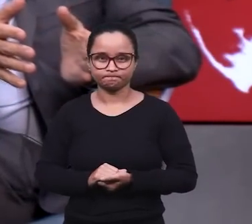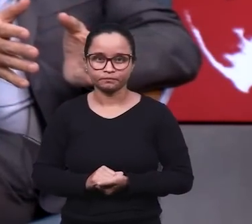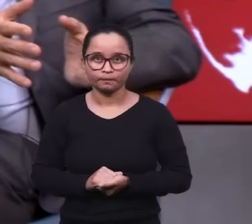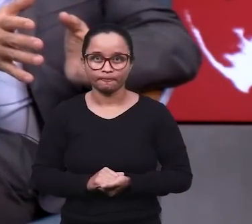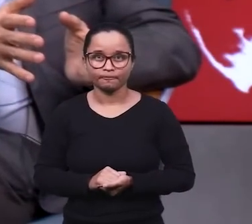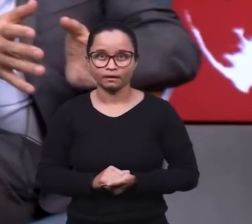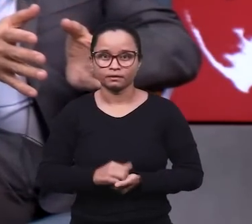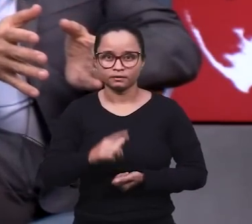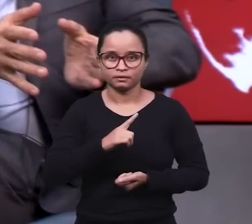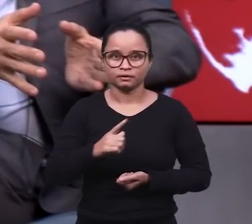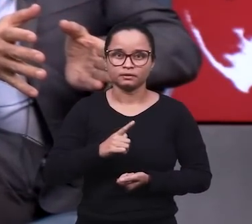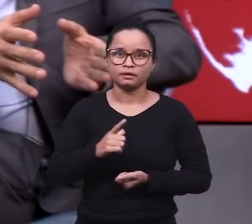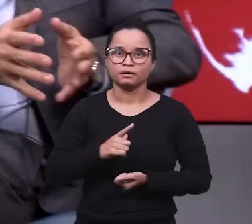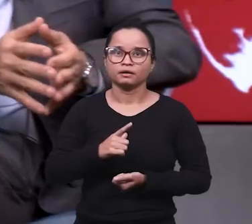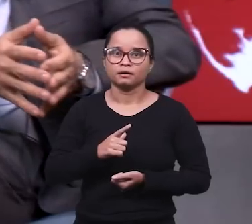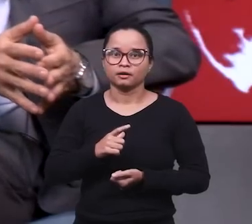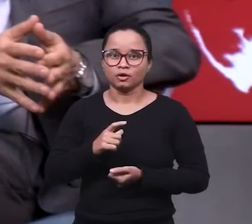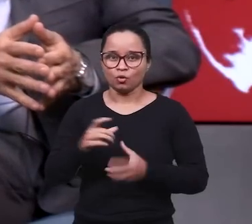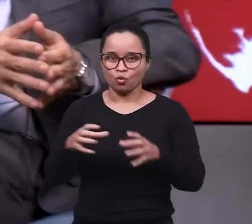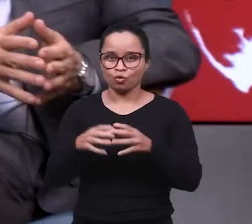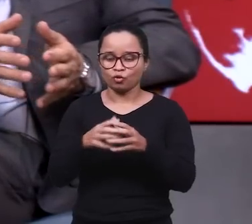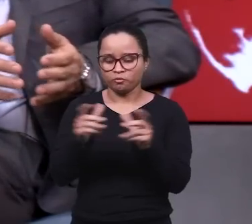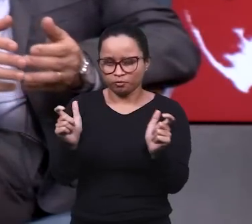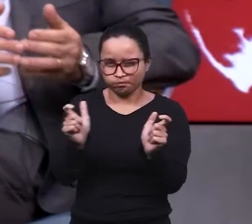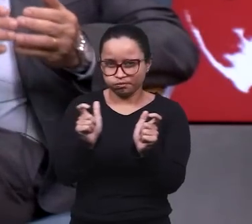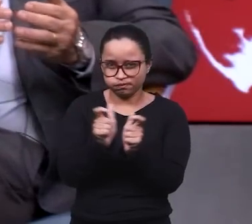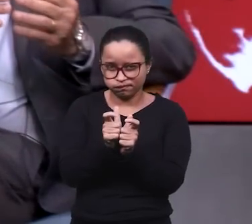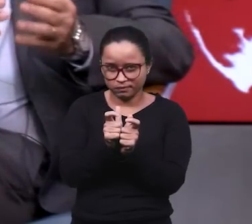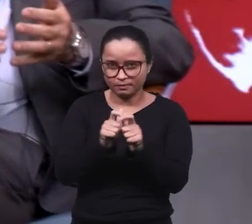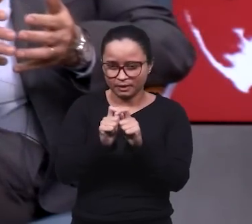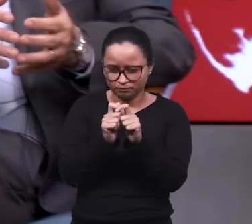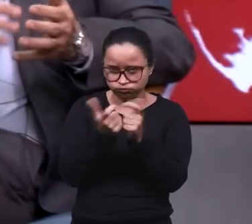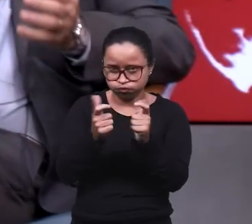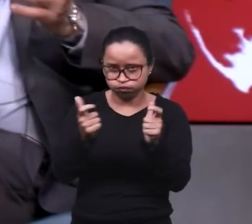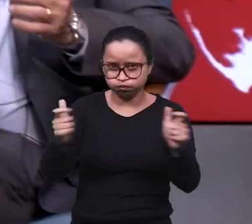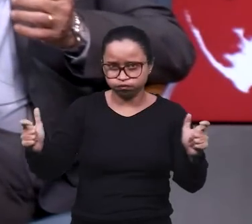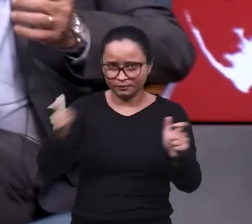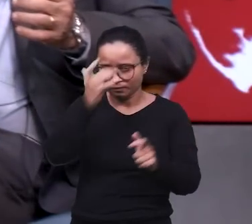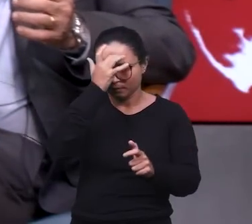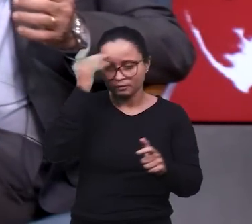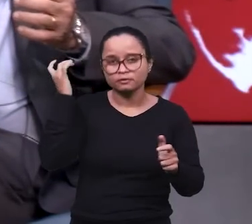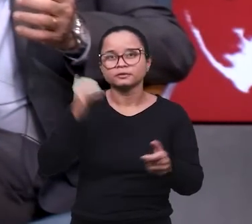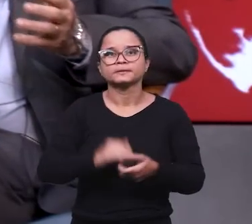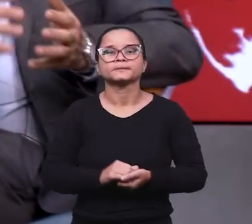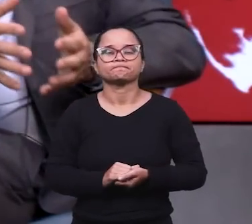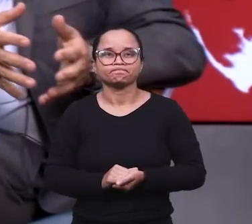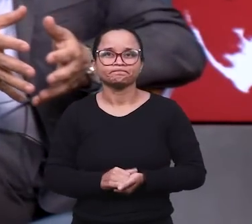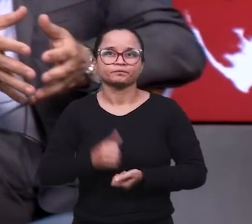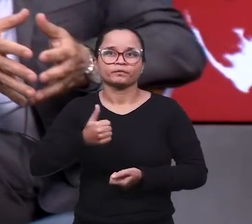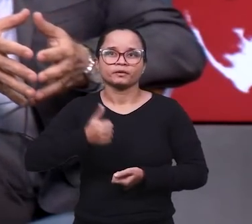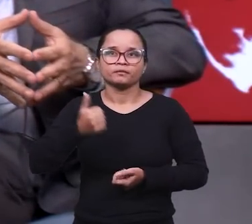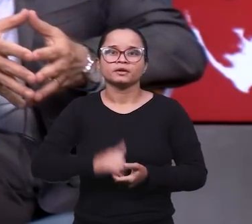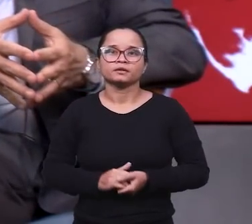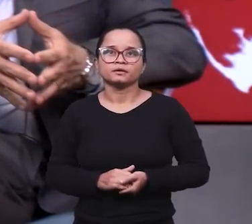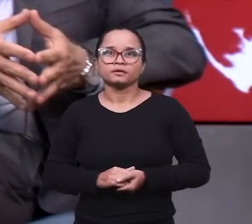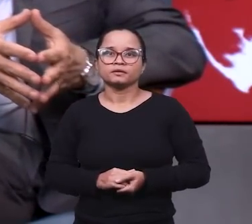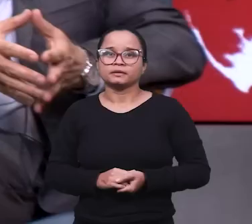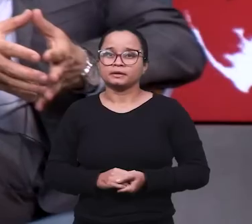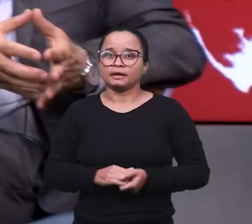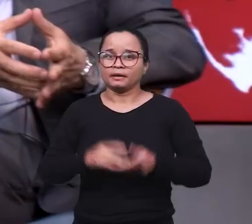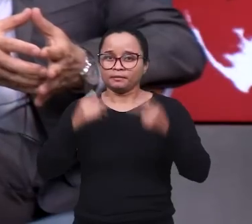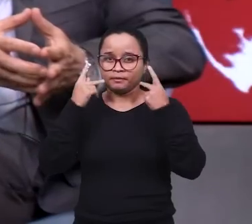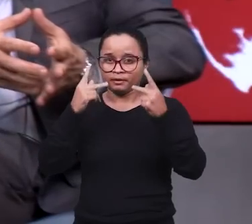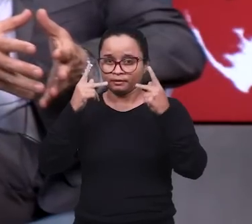um número pequeno para um número muito maior. A primeira mensagem